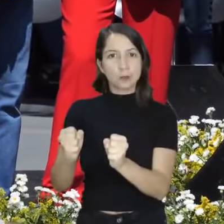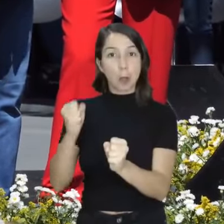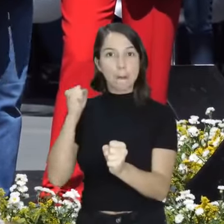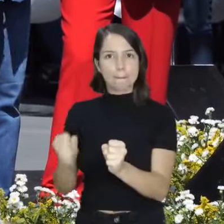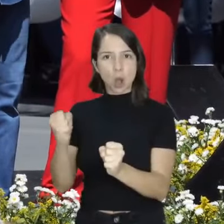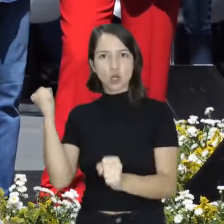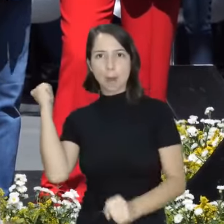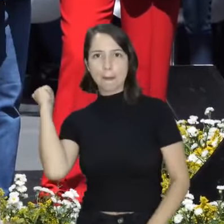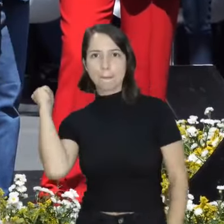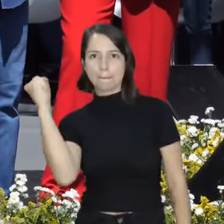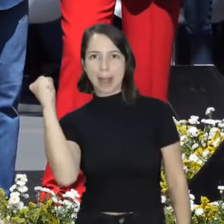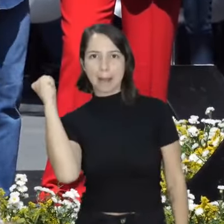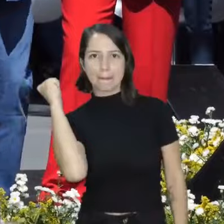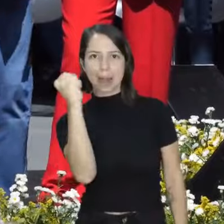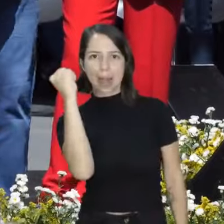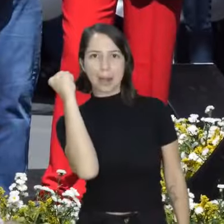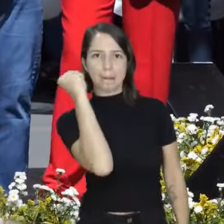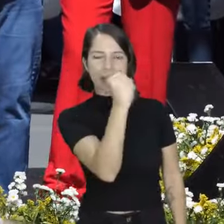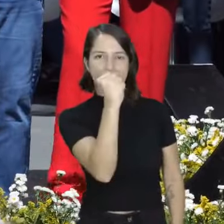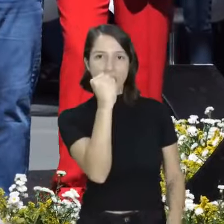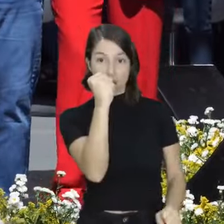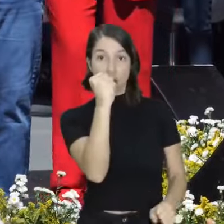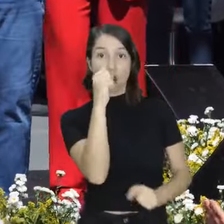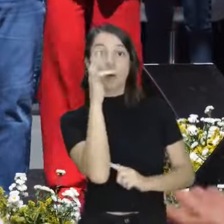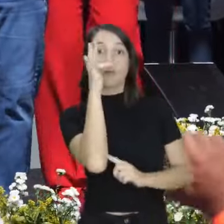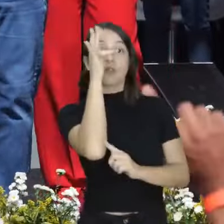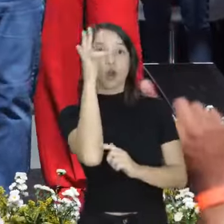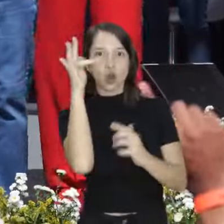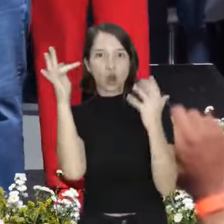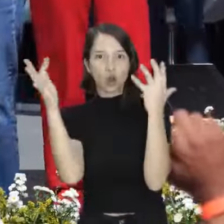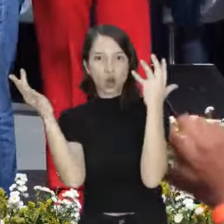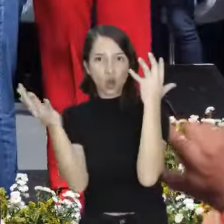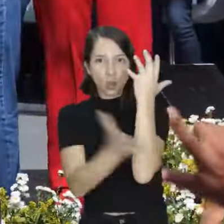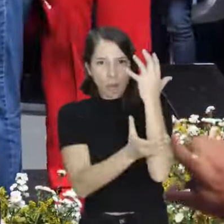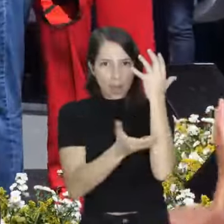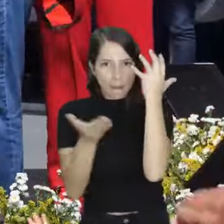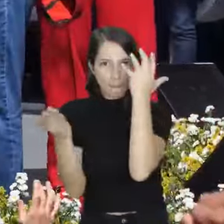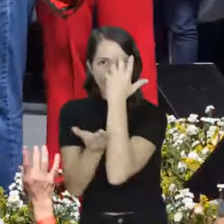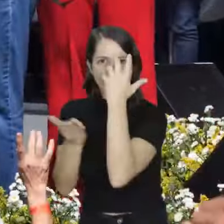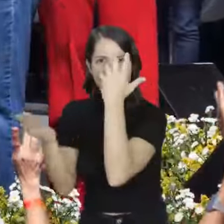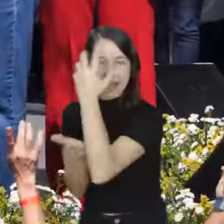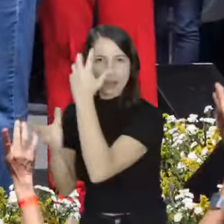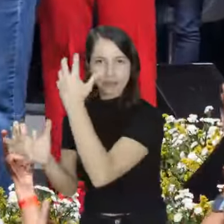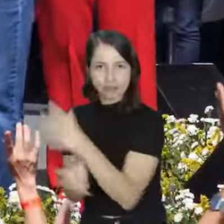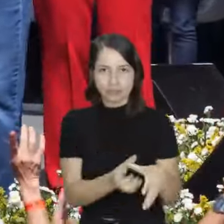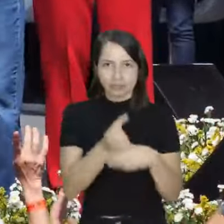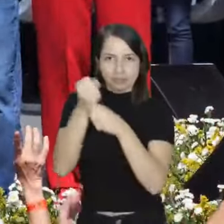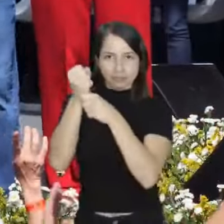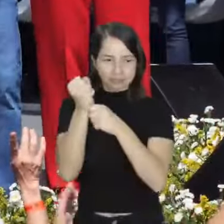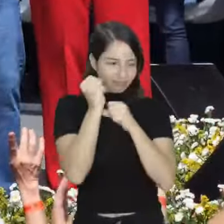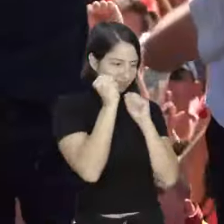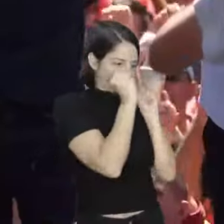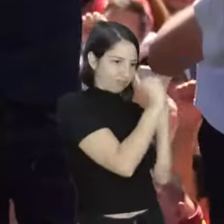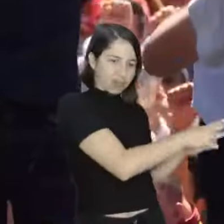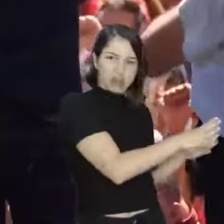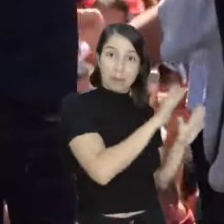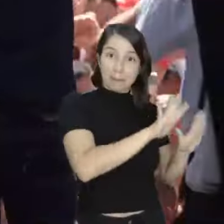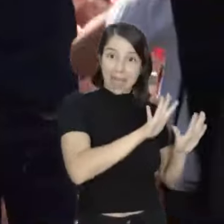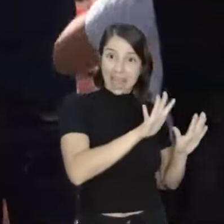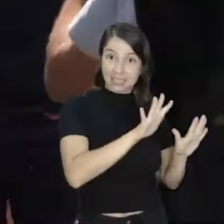jamais conseguirão deter a chegada da primavera. E a primavera chegou no mês de